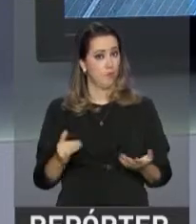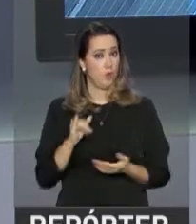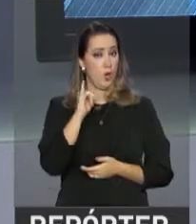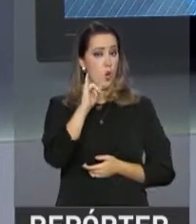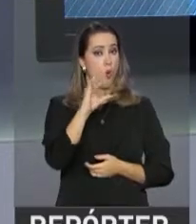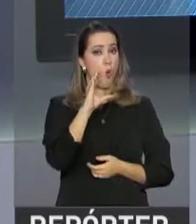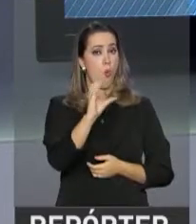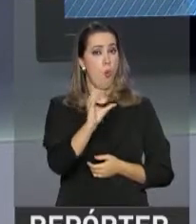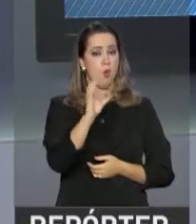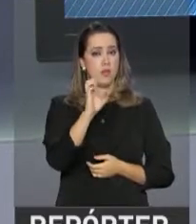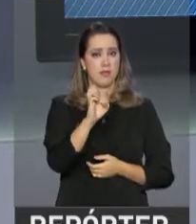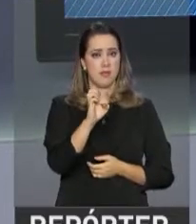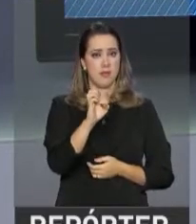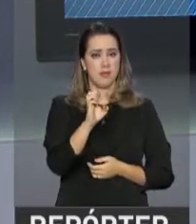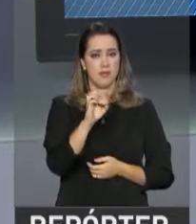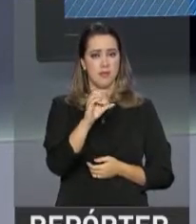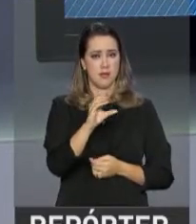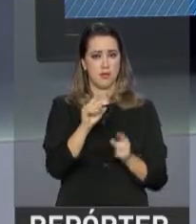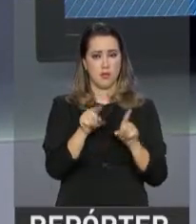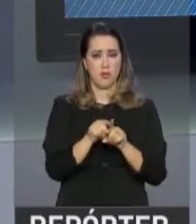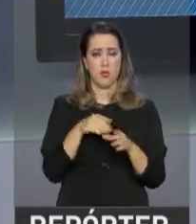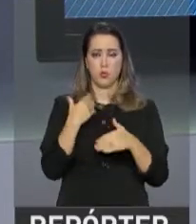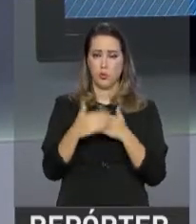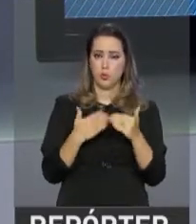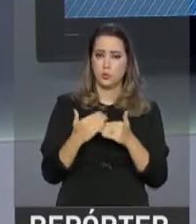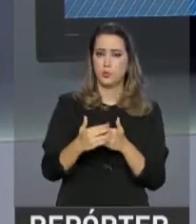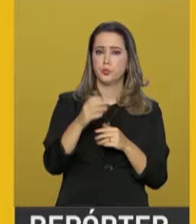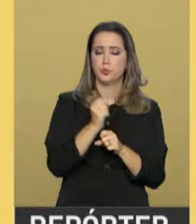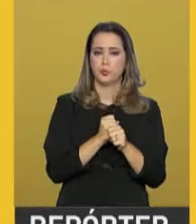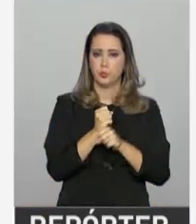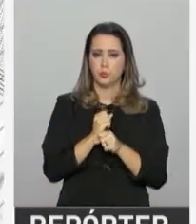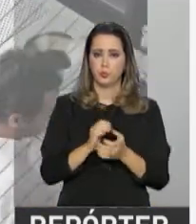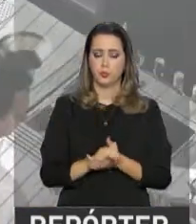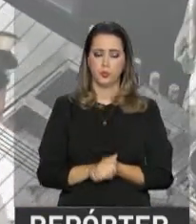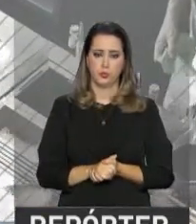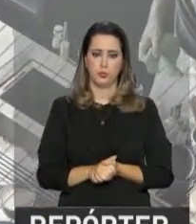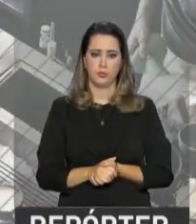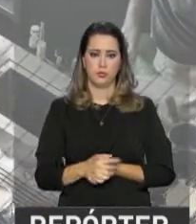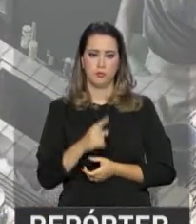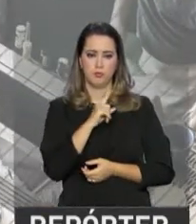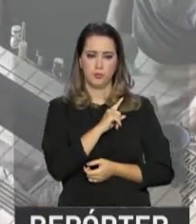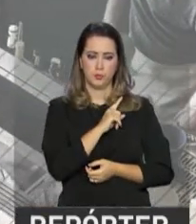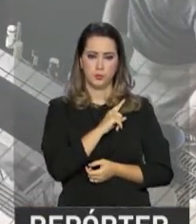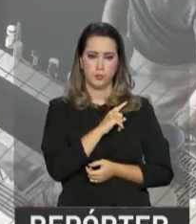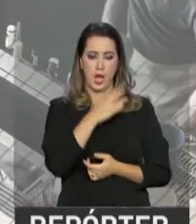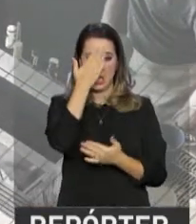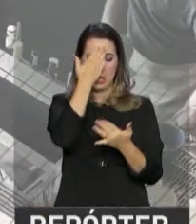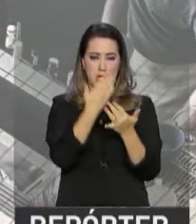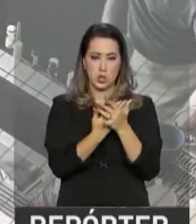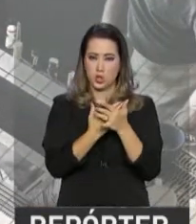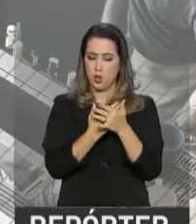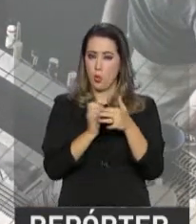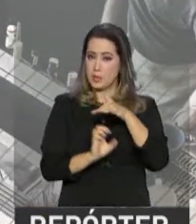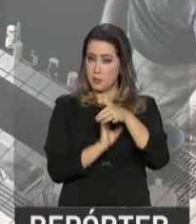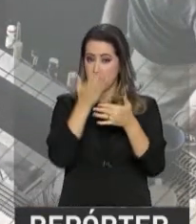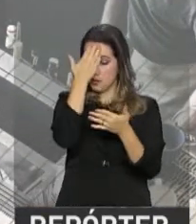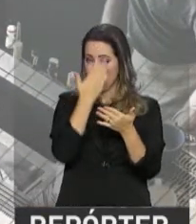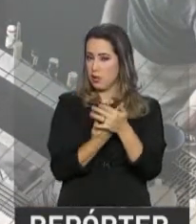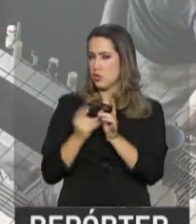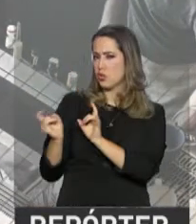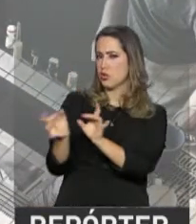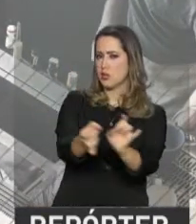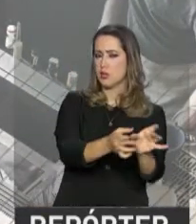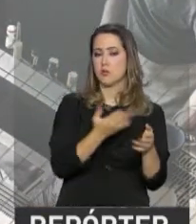empresário do comércio se manteve no início deste ano o índice de confiança do empresário do comércio atingiu